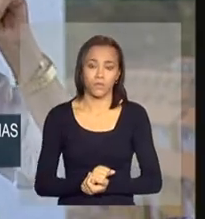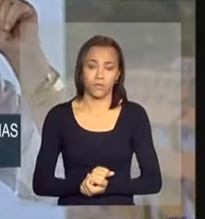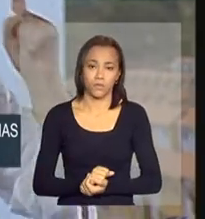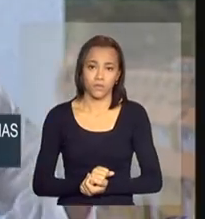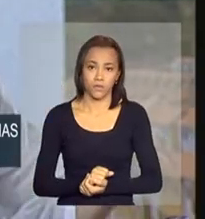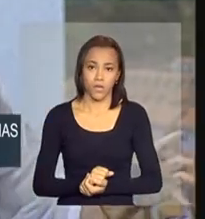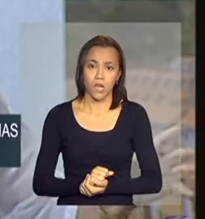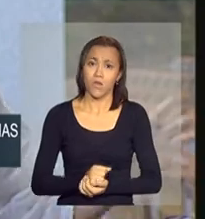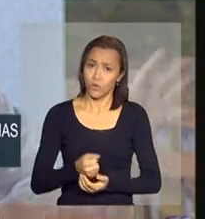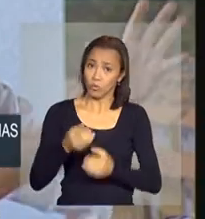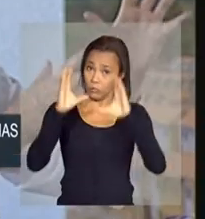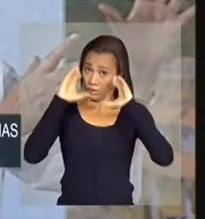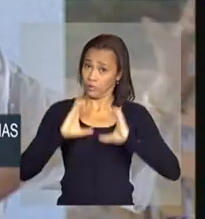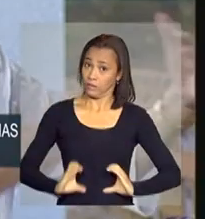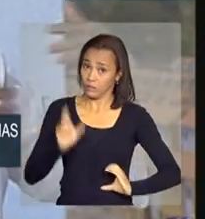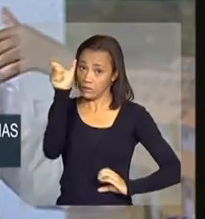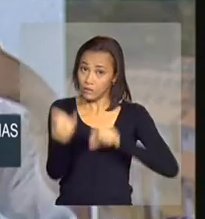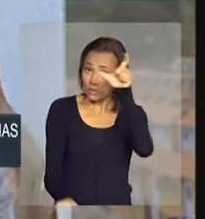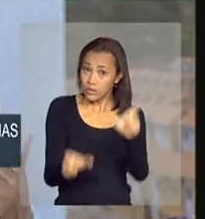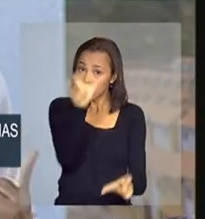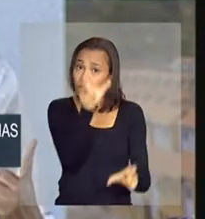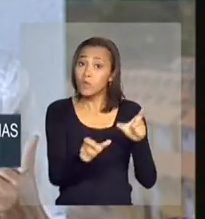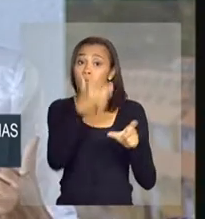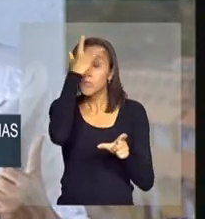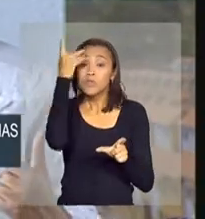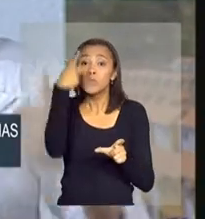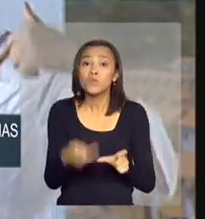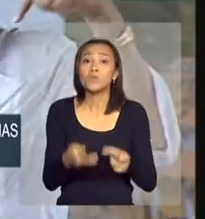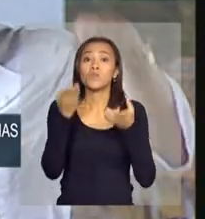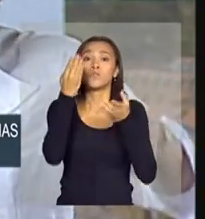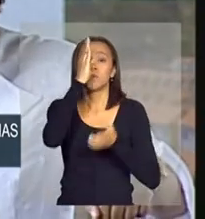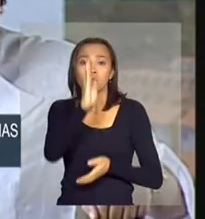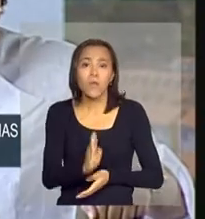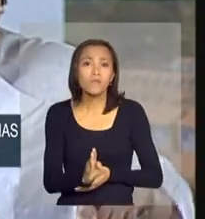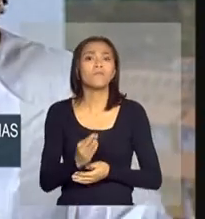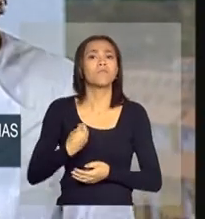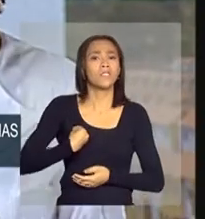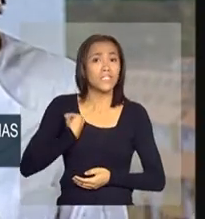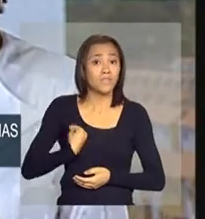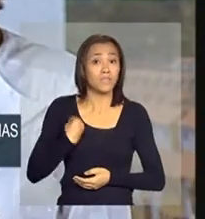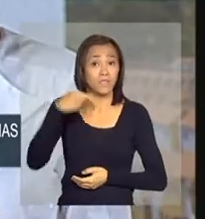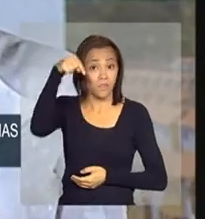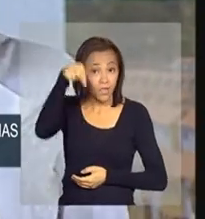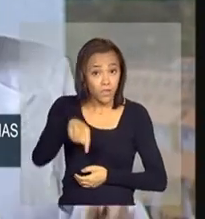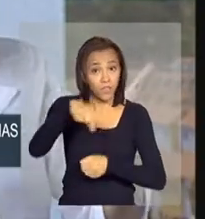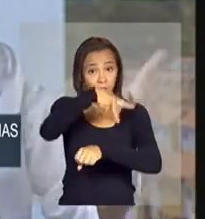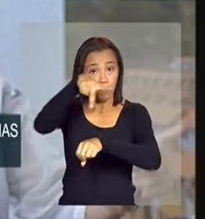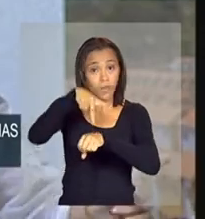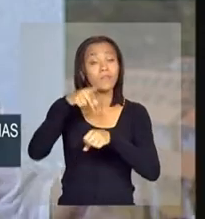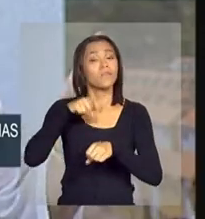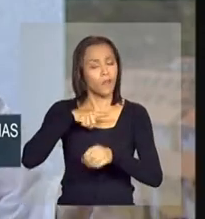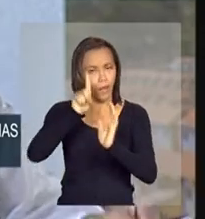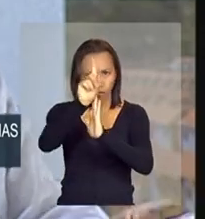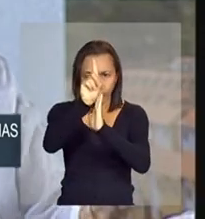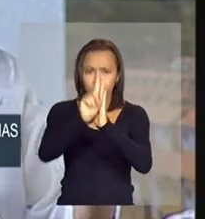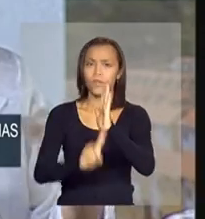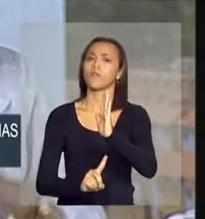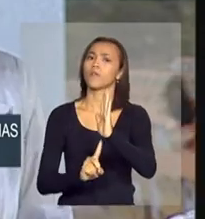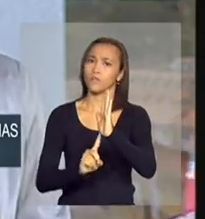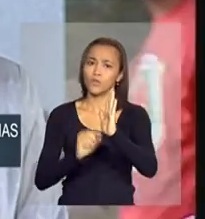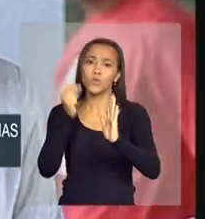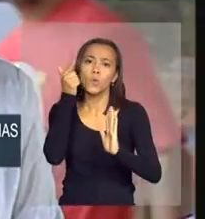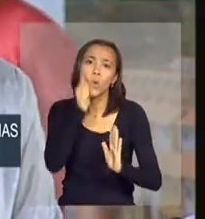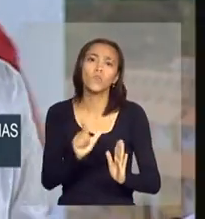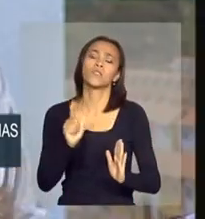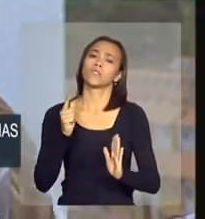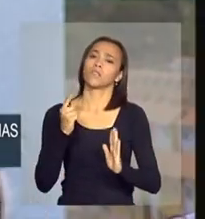e o cidadão as brasileiras e os brasileiros que vivem nesse país tem um direito de ter acesso